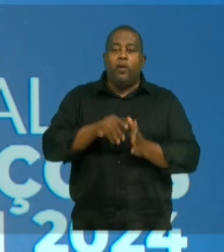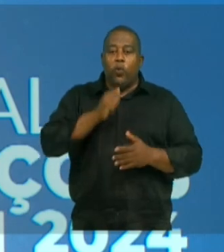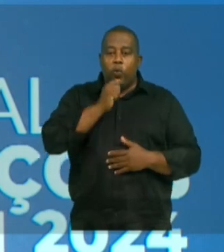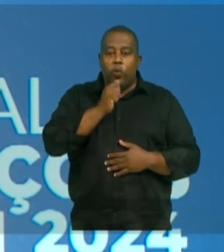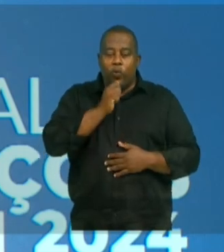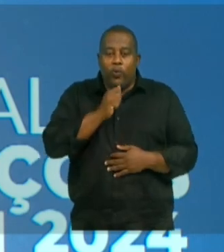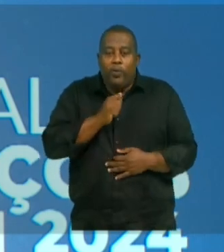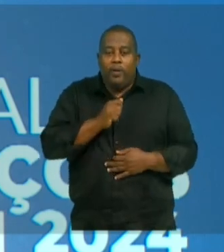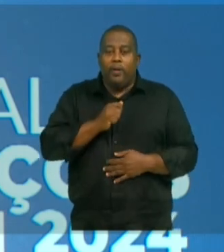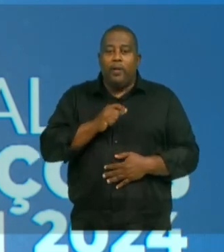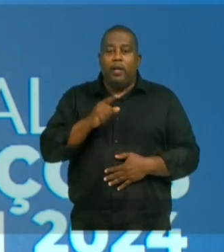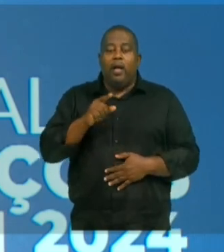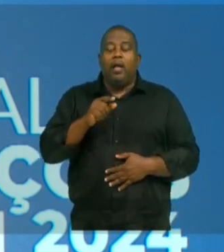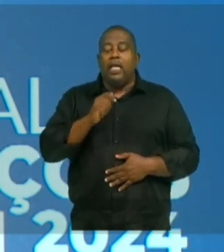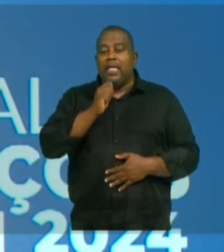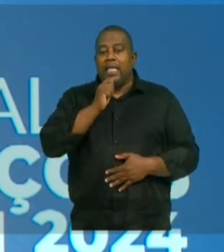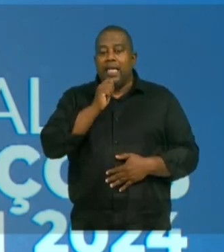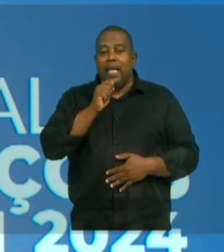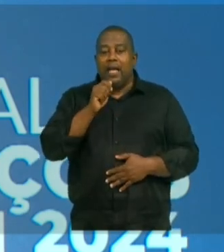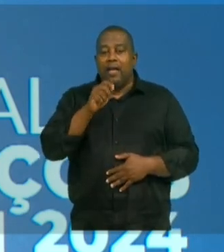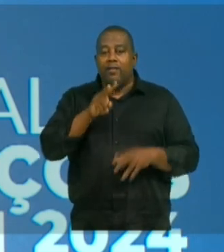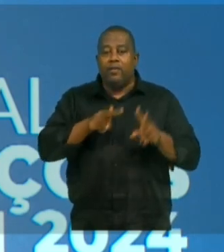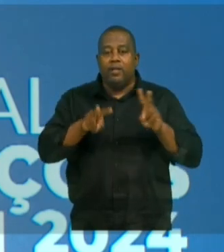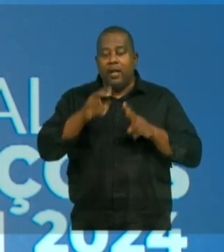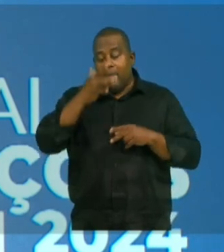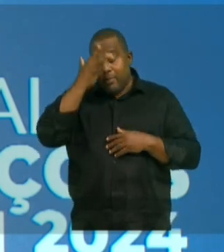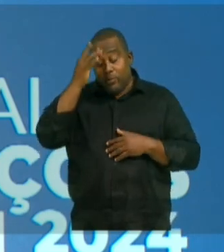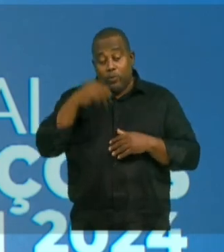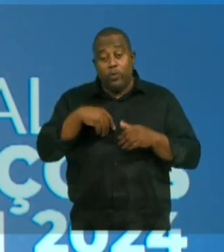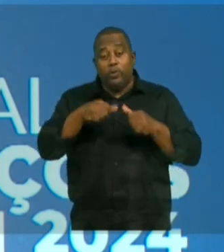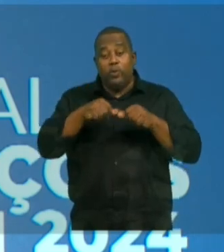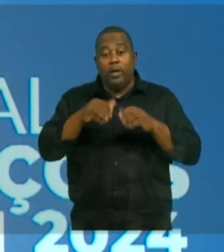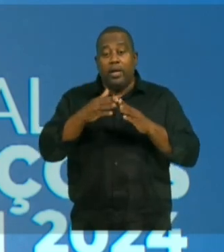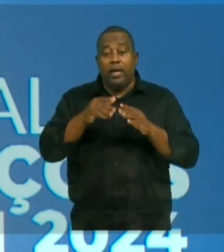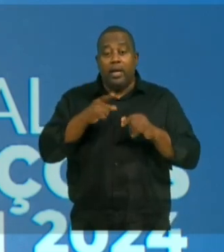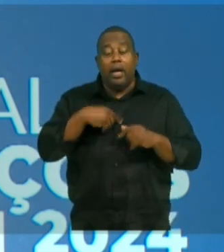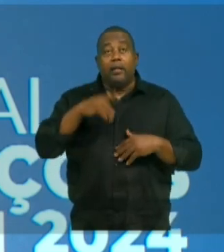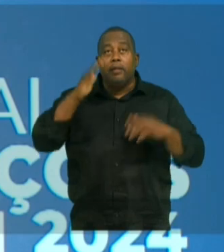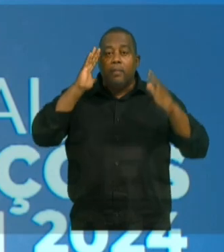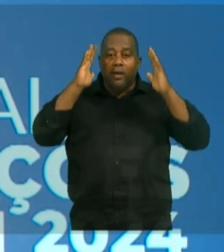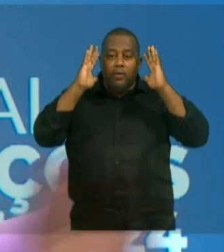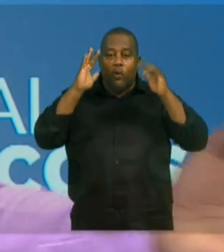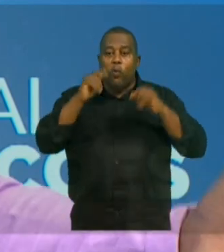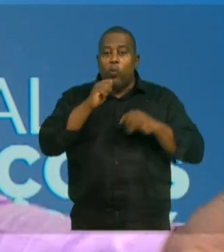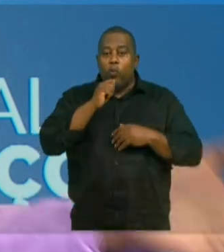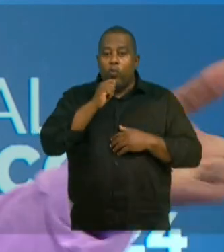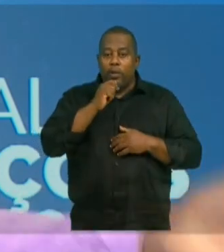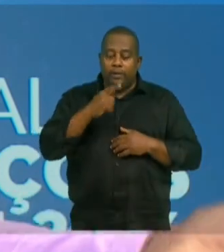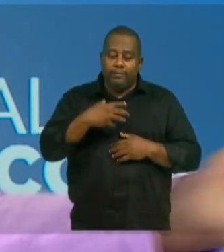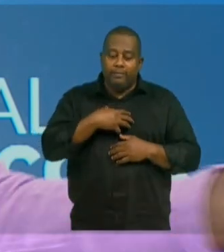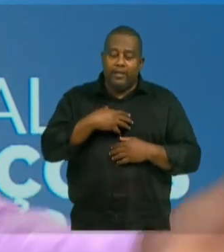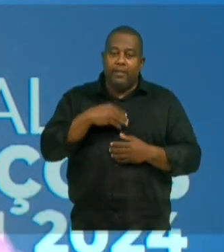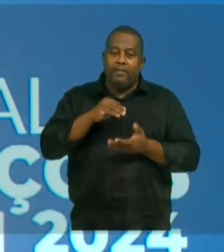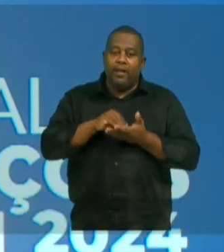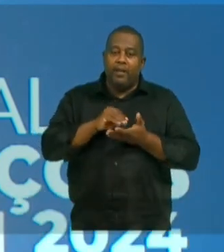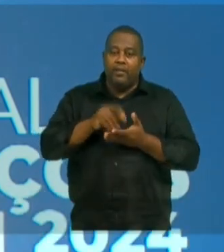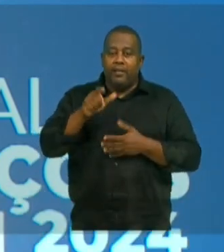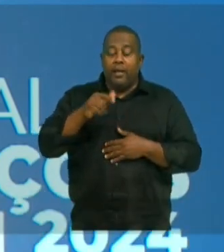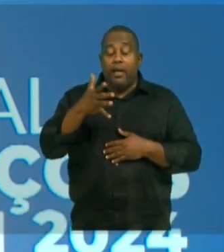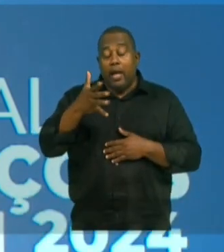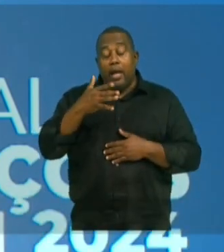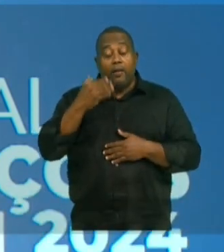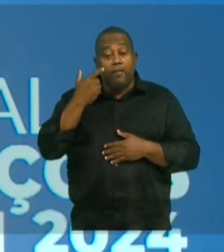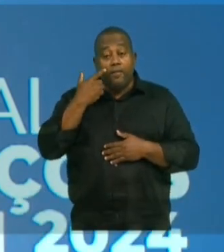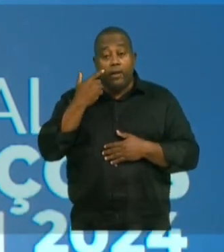eh visualizou que as pessoas que estão em casa não imaginou sentiria falta porque ouv quer ouvir também as